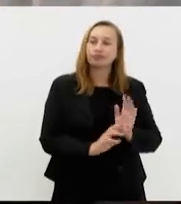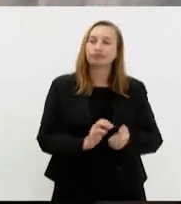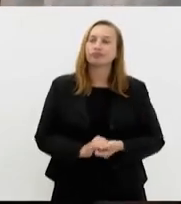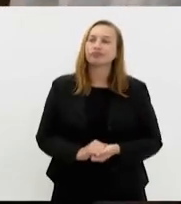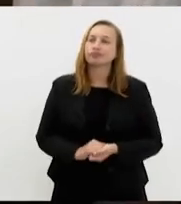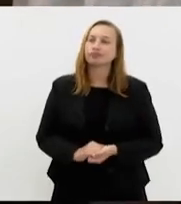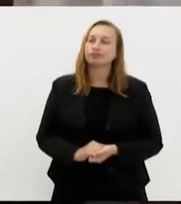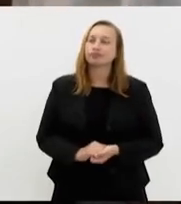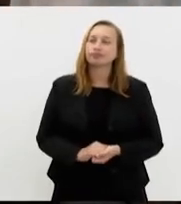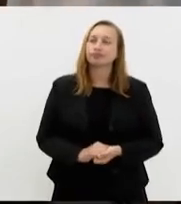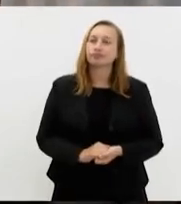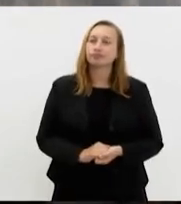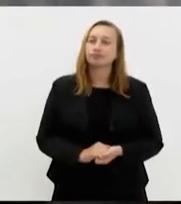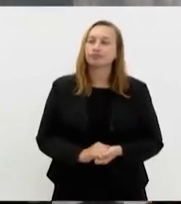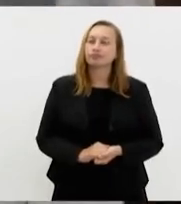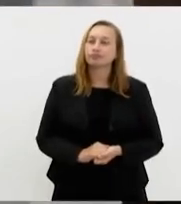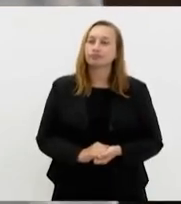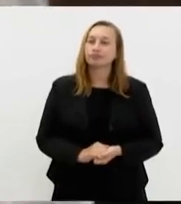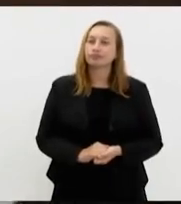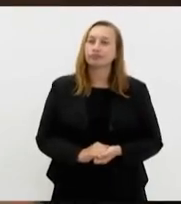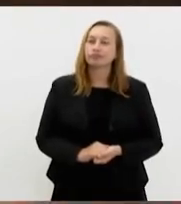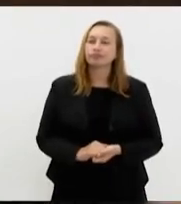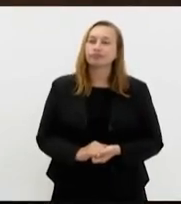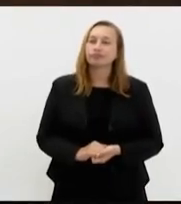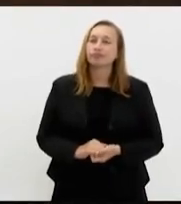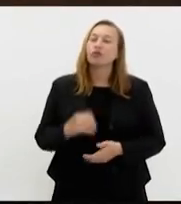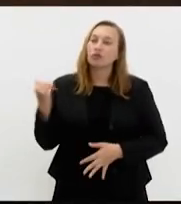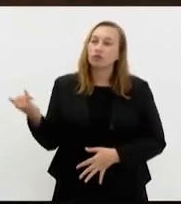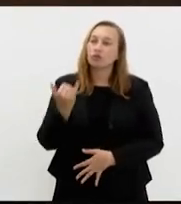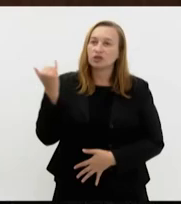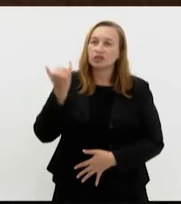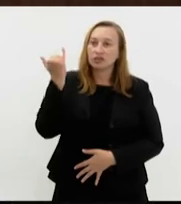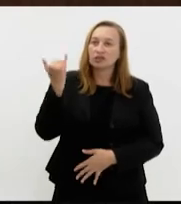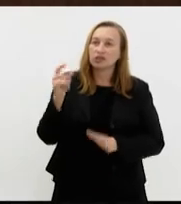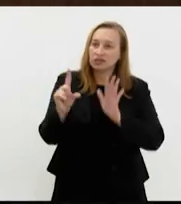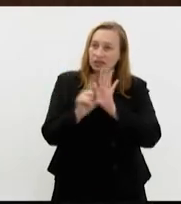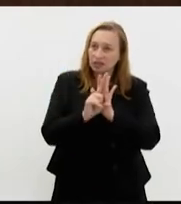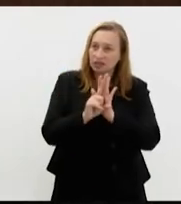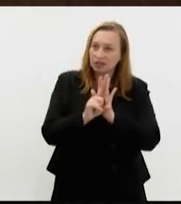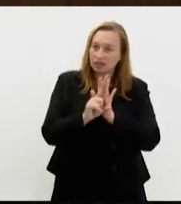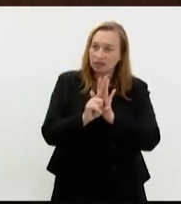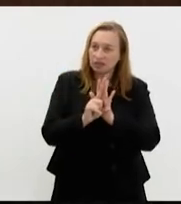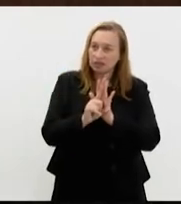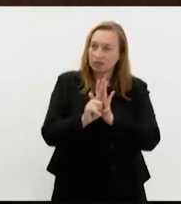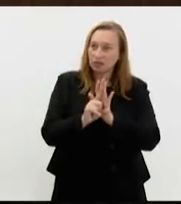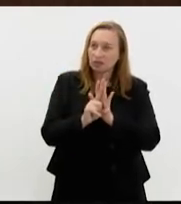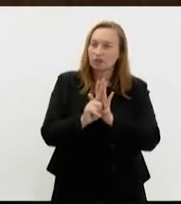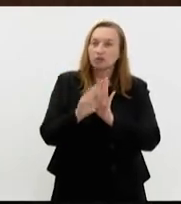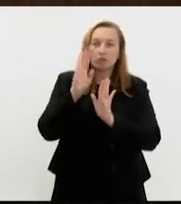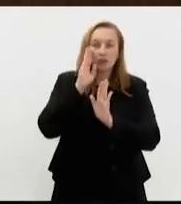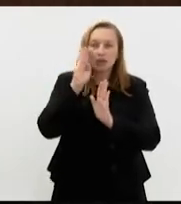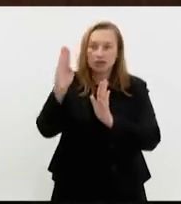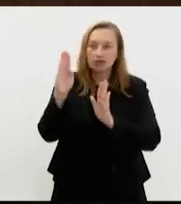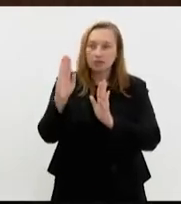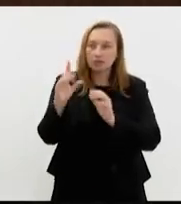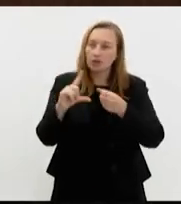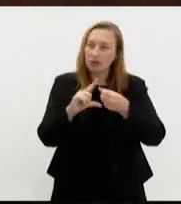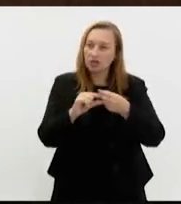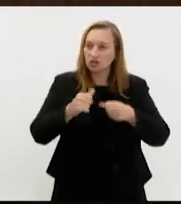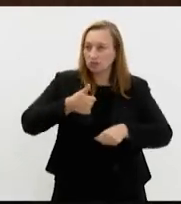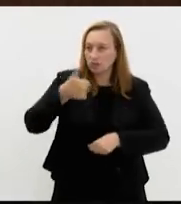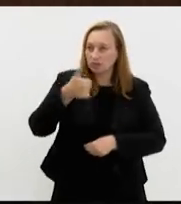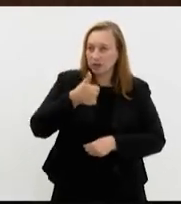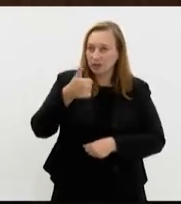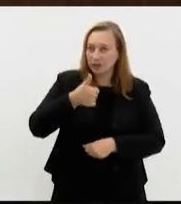No mérito, o importante mesmo dessa lei, o substancial, é o artigo